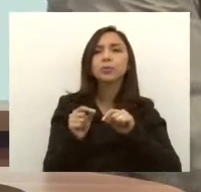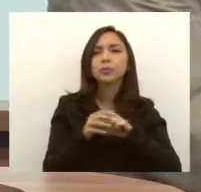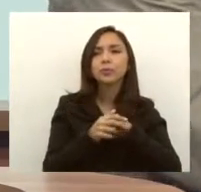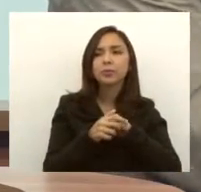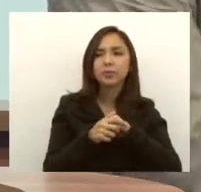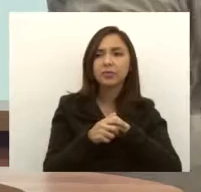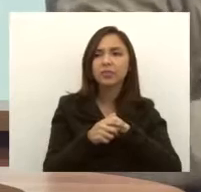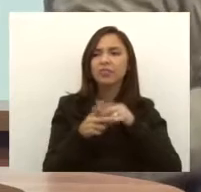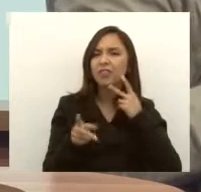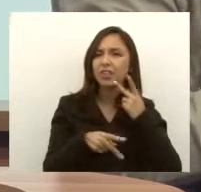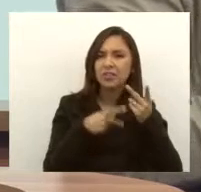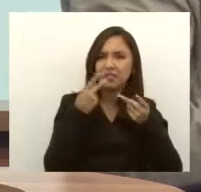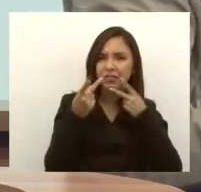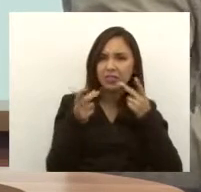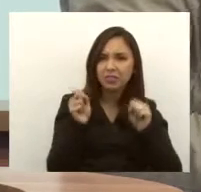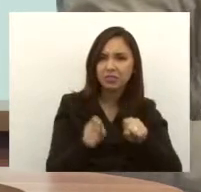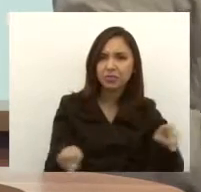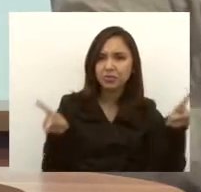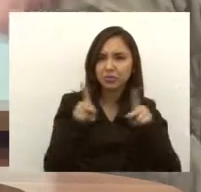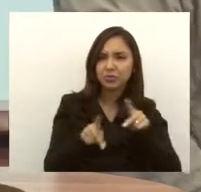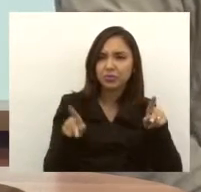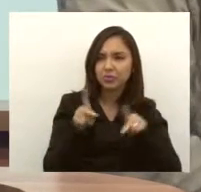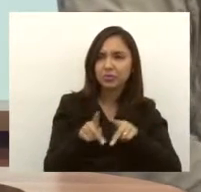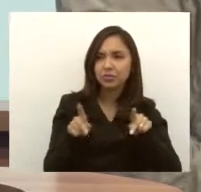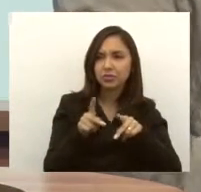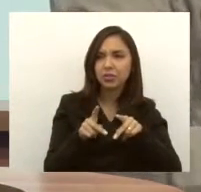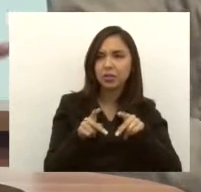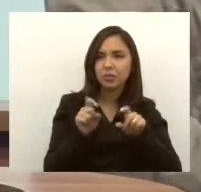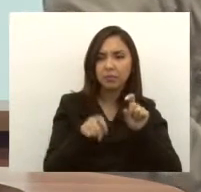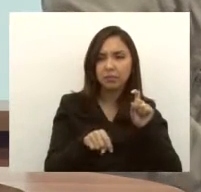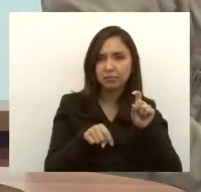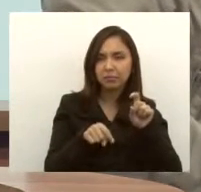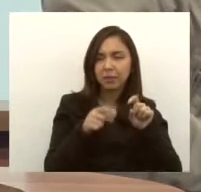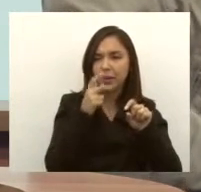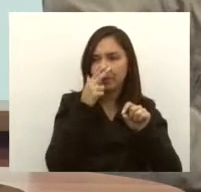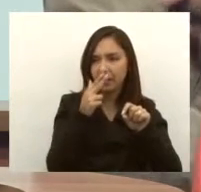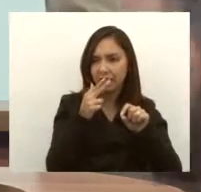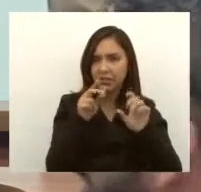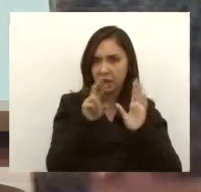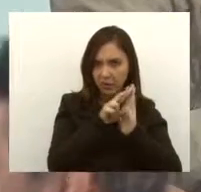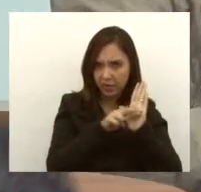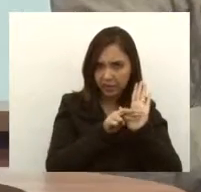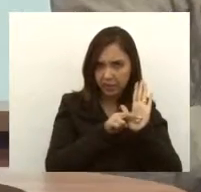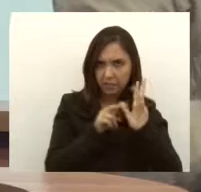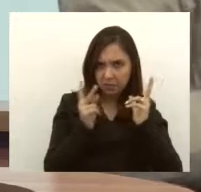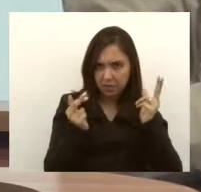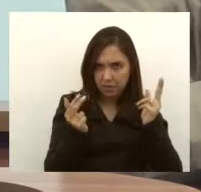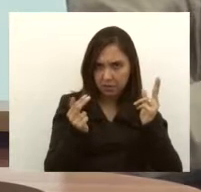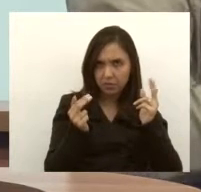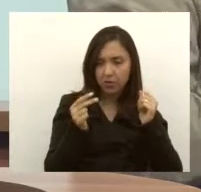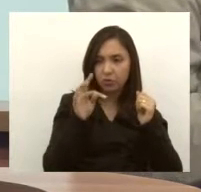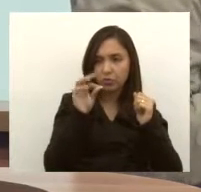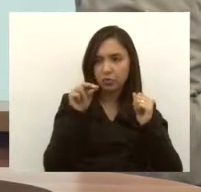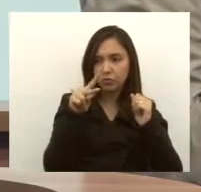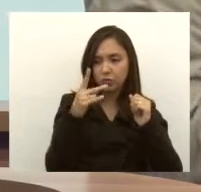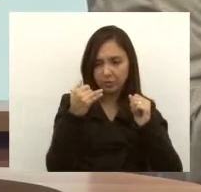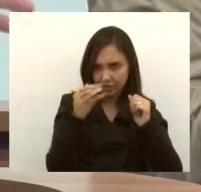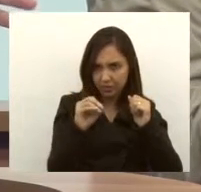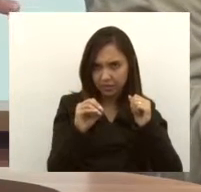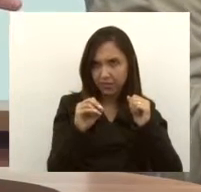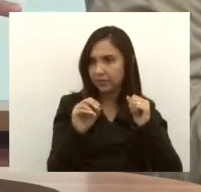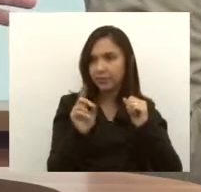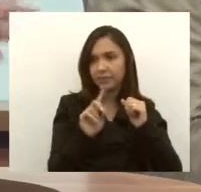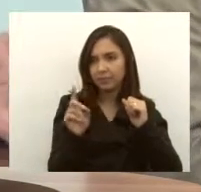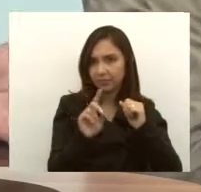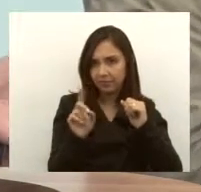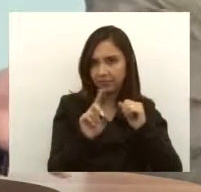Ele falou tanto shopping, está na tecla. Refere-se ao requerimento do vereador Toninho Magalhães? Não.